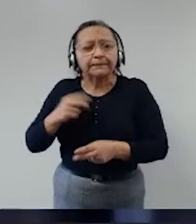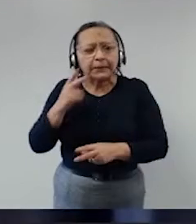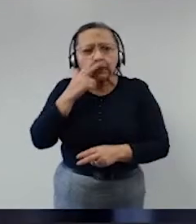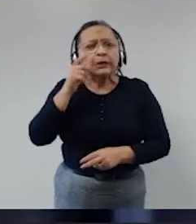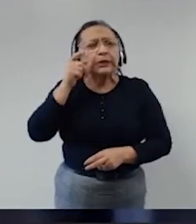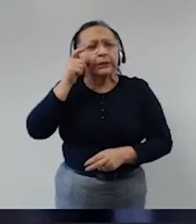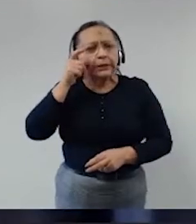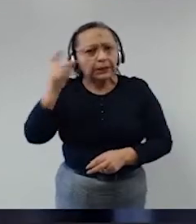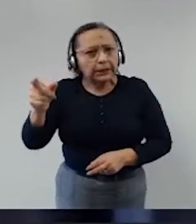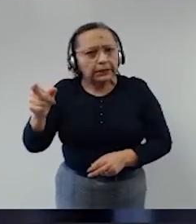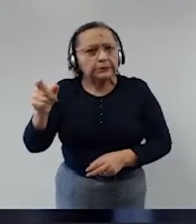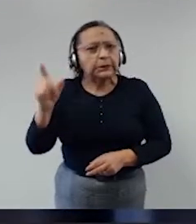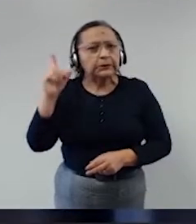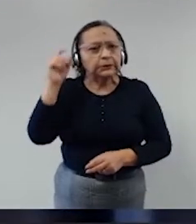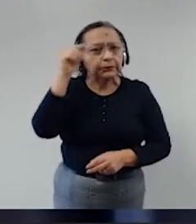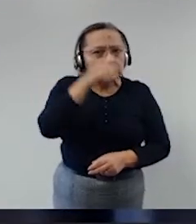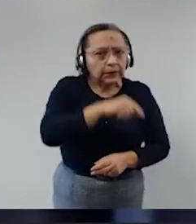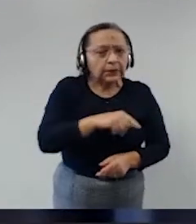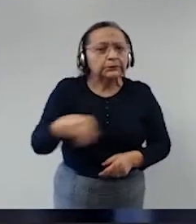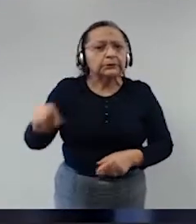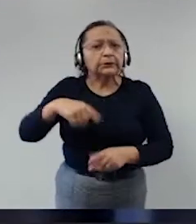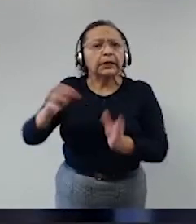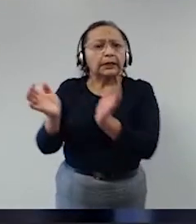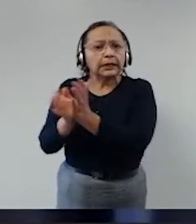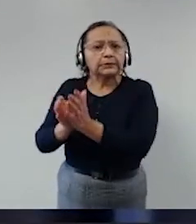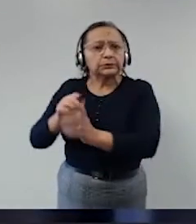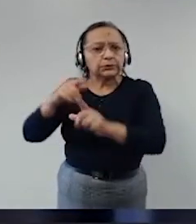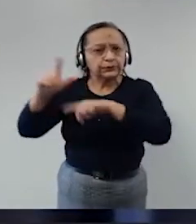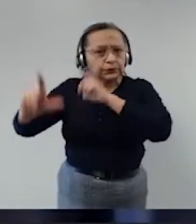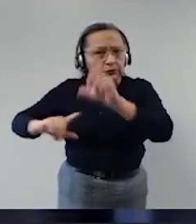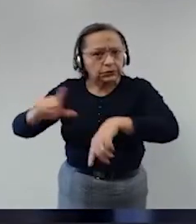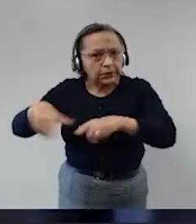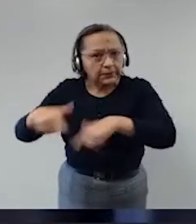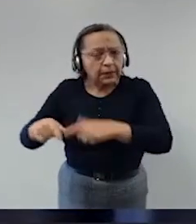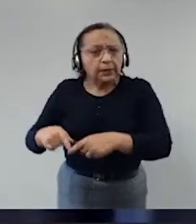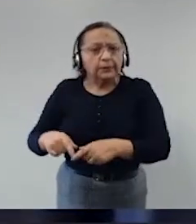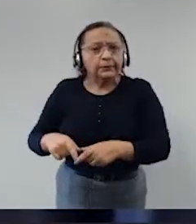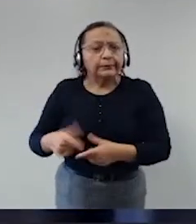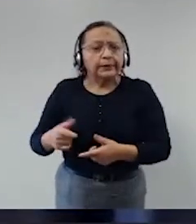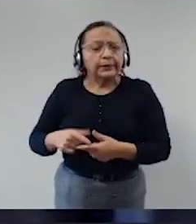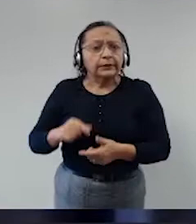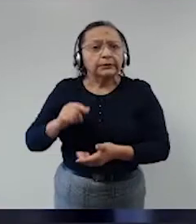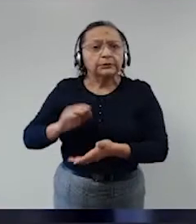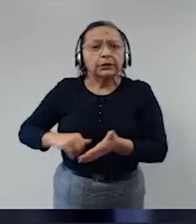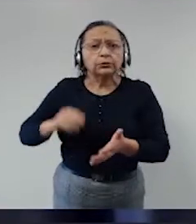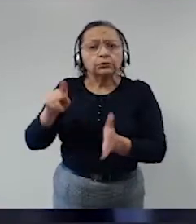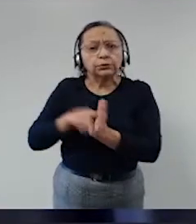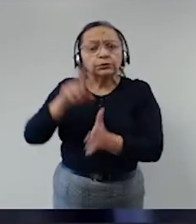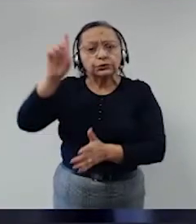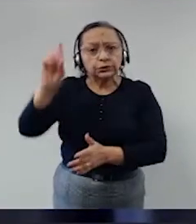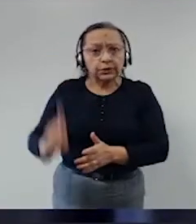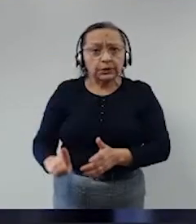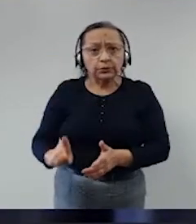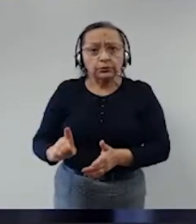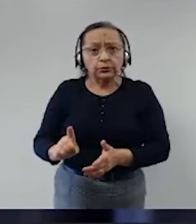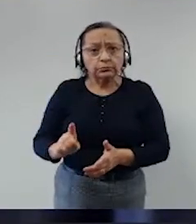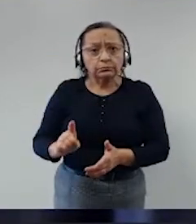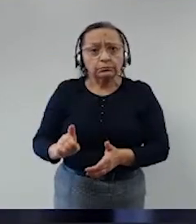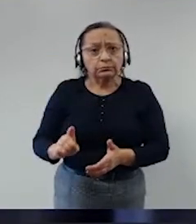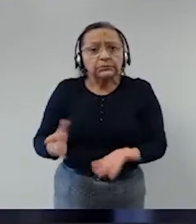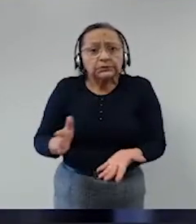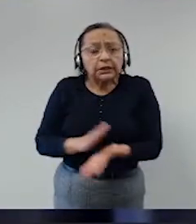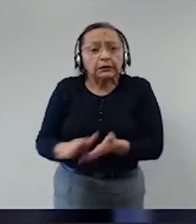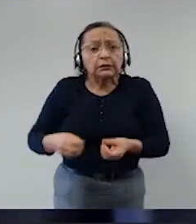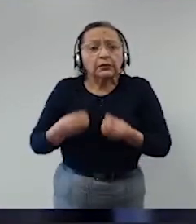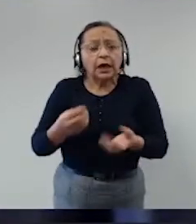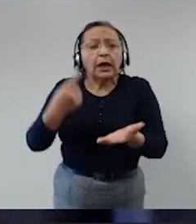da resistência da classe trabalhadora à subtração dos seus próprios direitos, a ocorrência de acordos individuais, inclusive